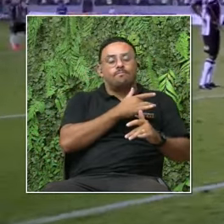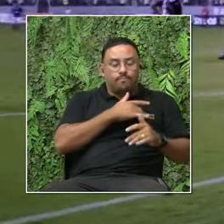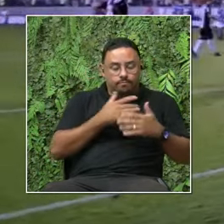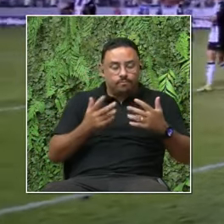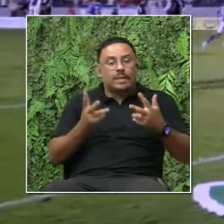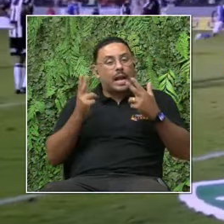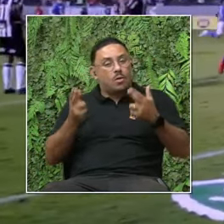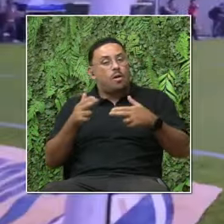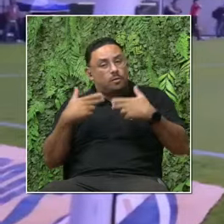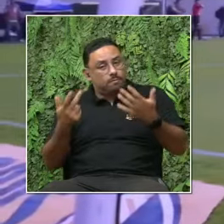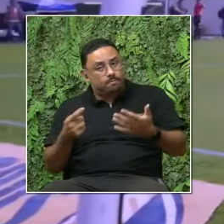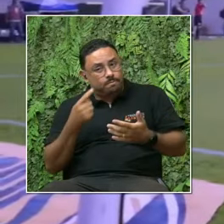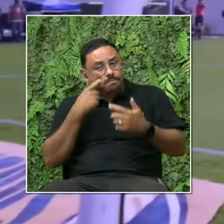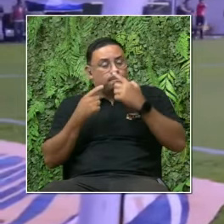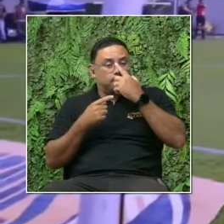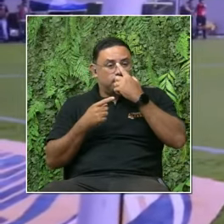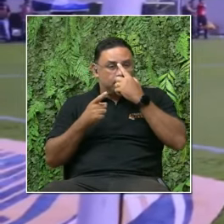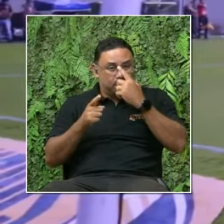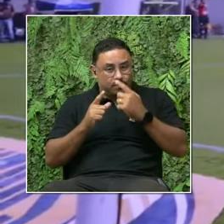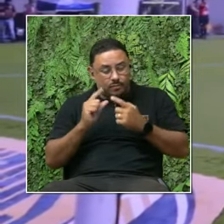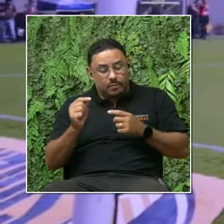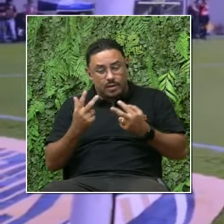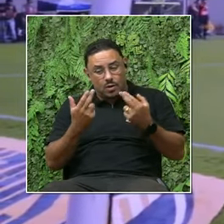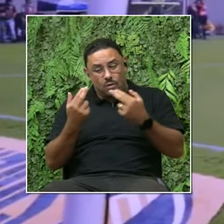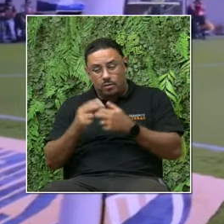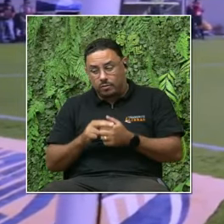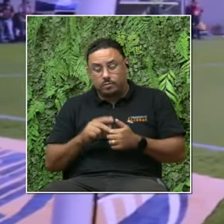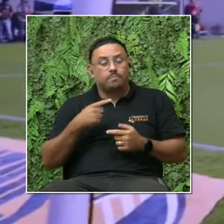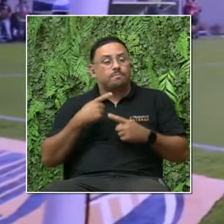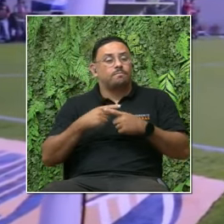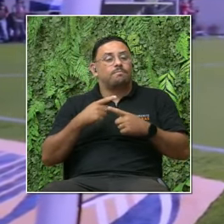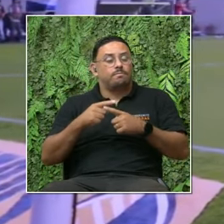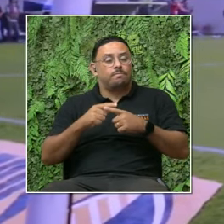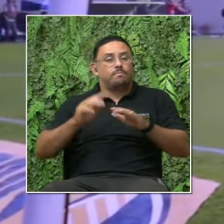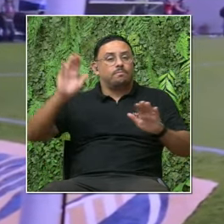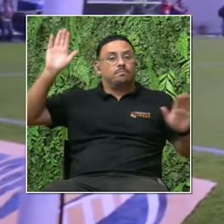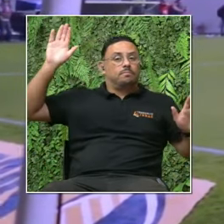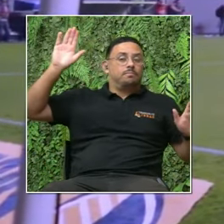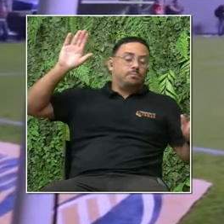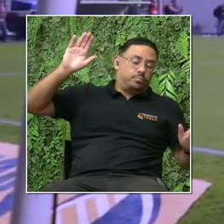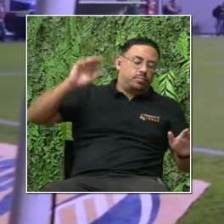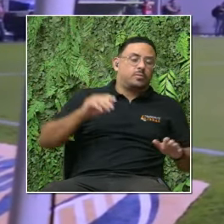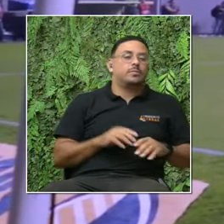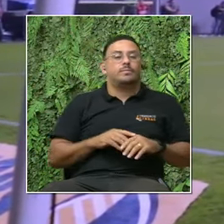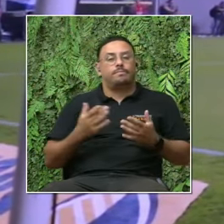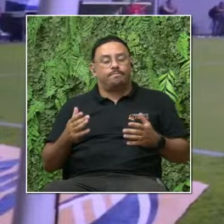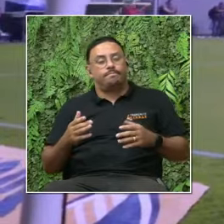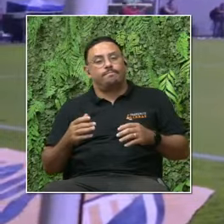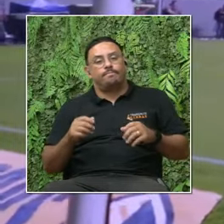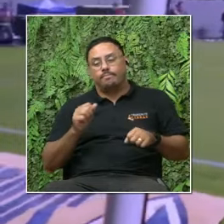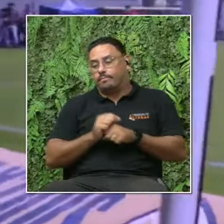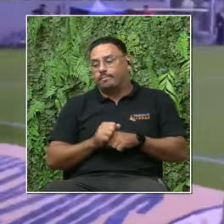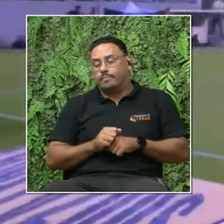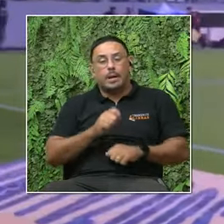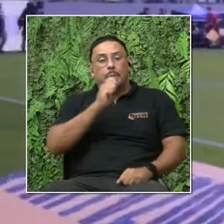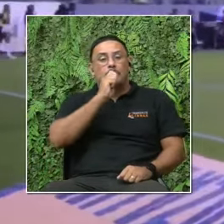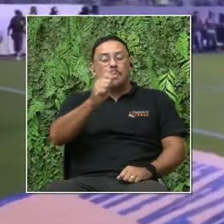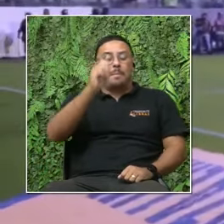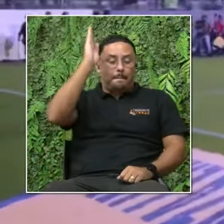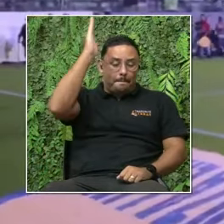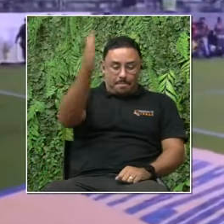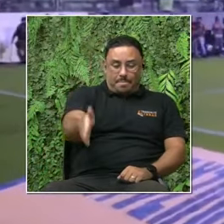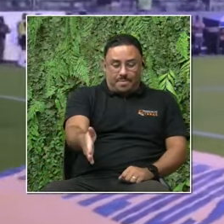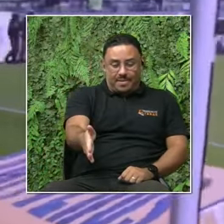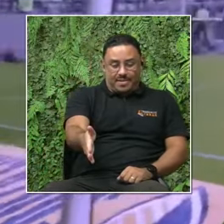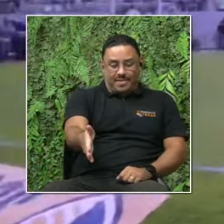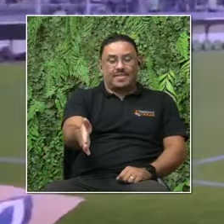é eu não sei né vamos ver se ele vai dar igual né porque ele veio com o braço aberto e ela então engar arranchado calça penalti ele